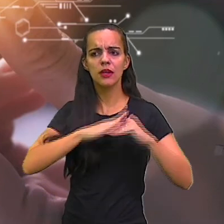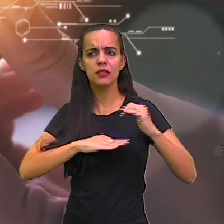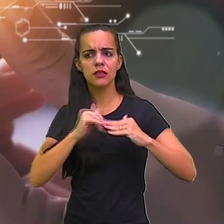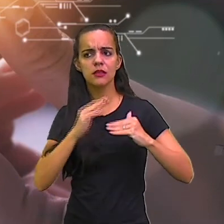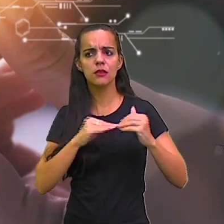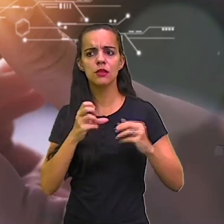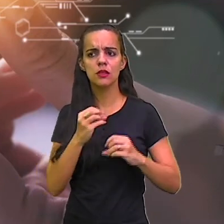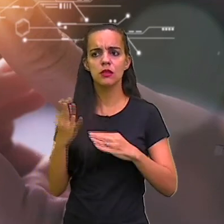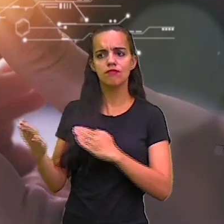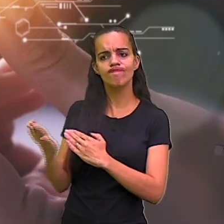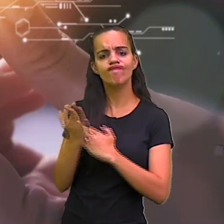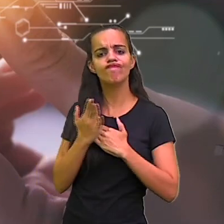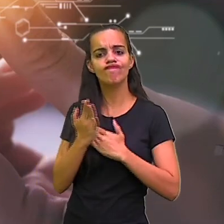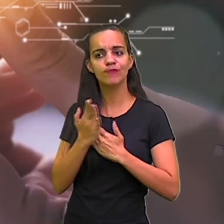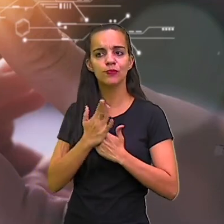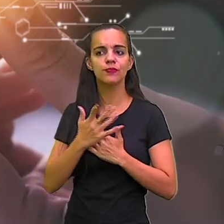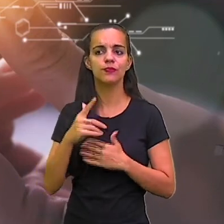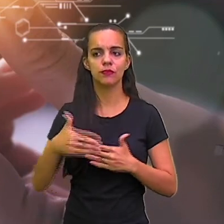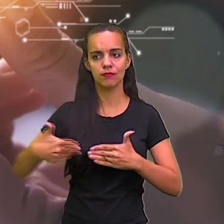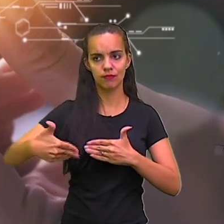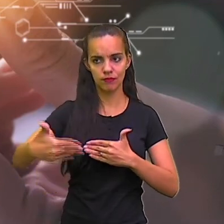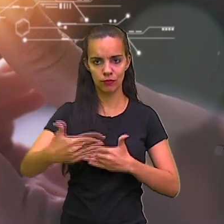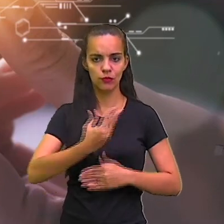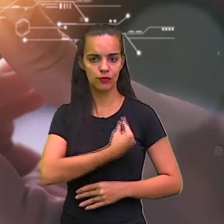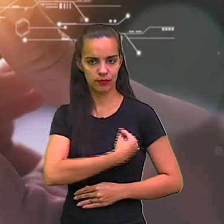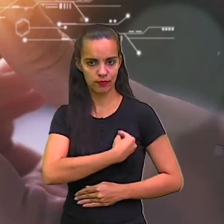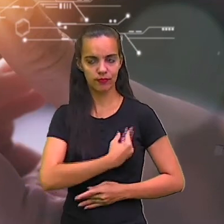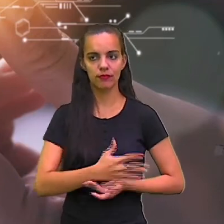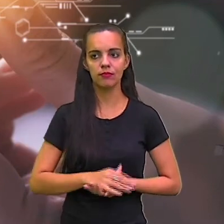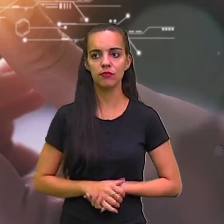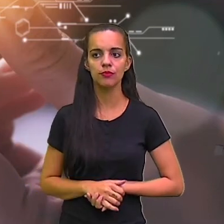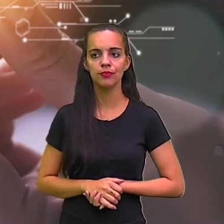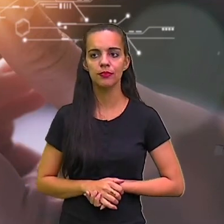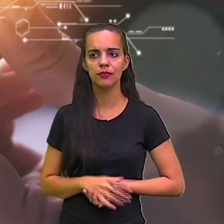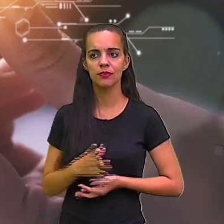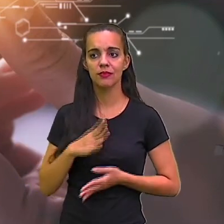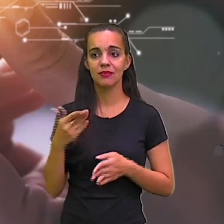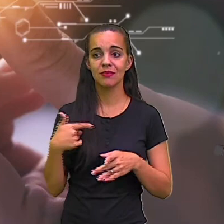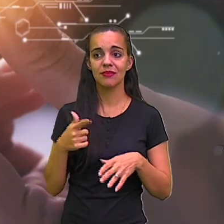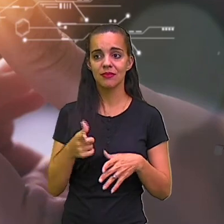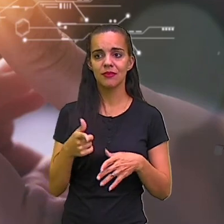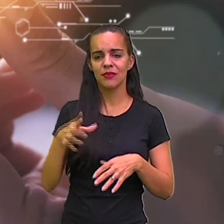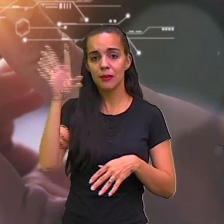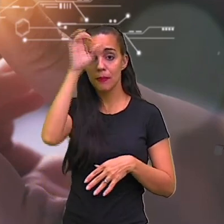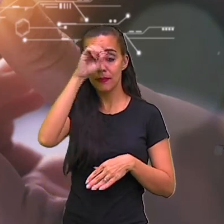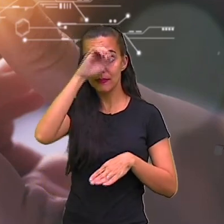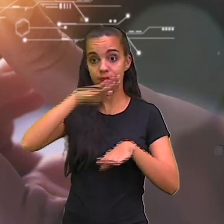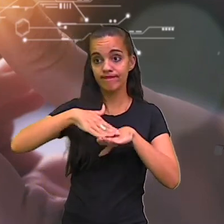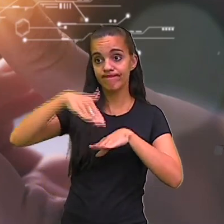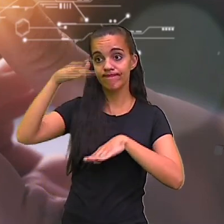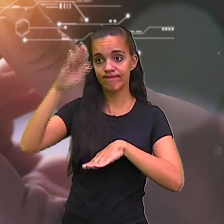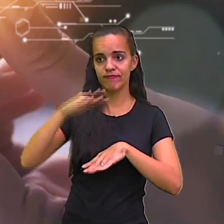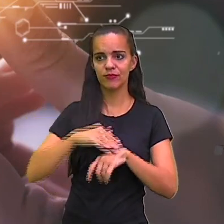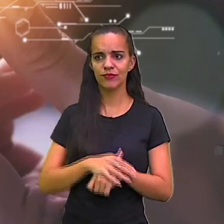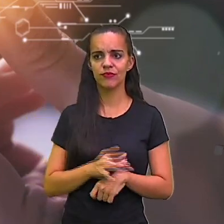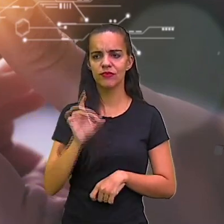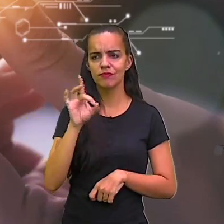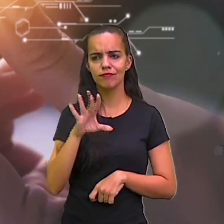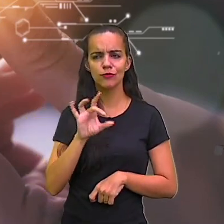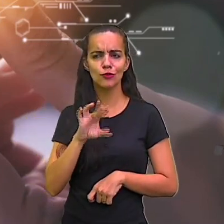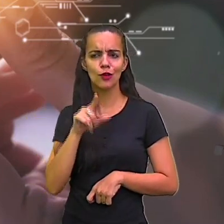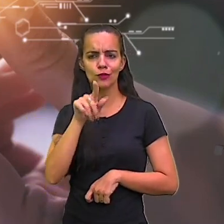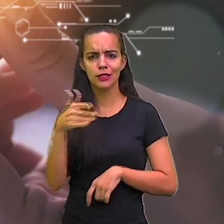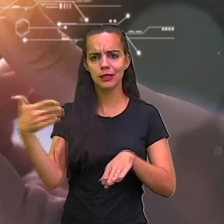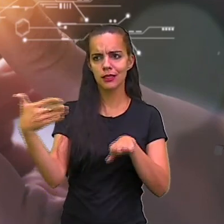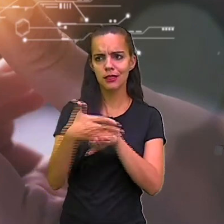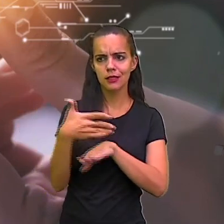podem nos ajudar na sustentabilidade para ainda aprender mais é só